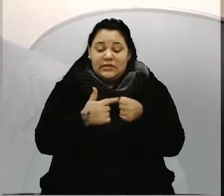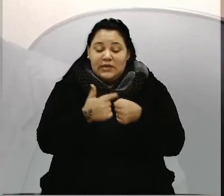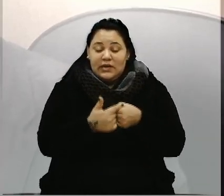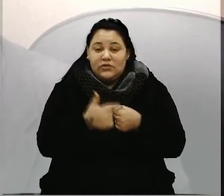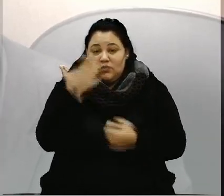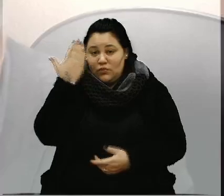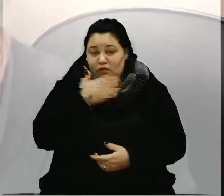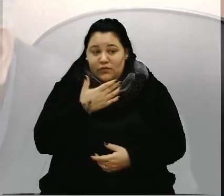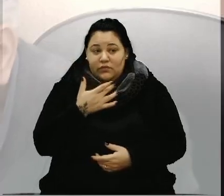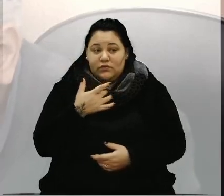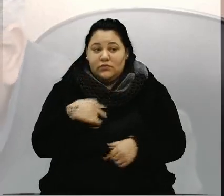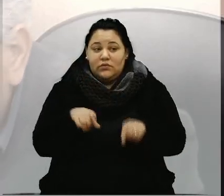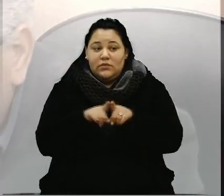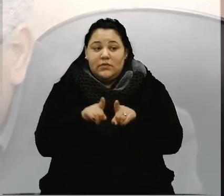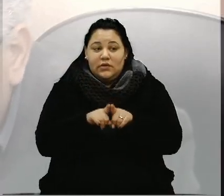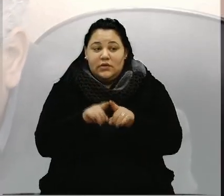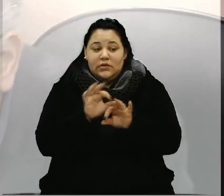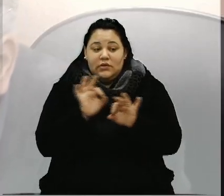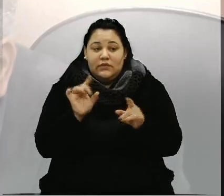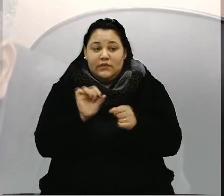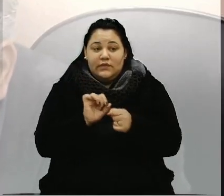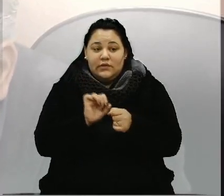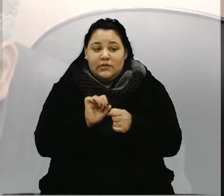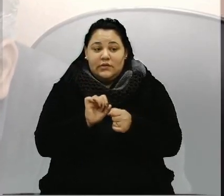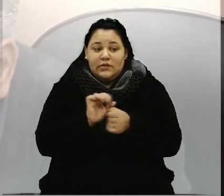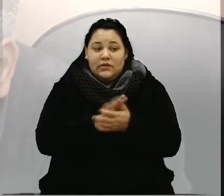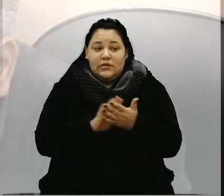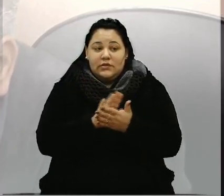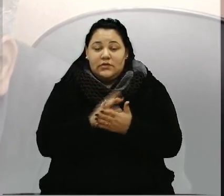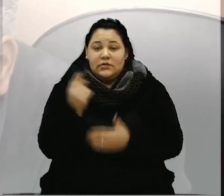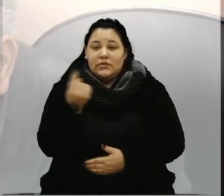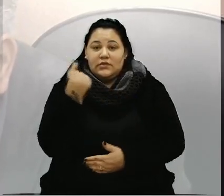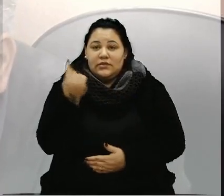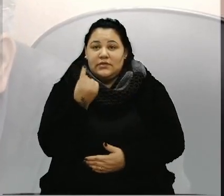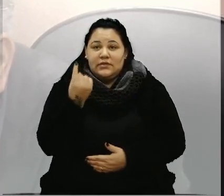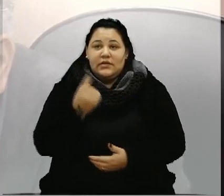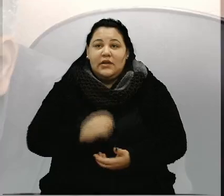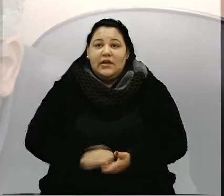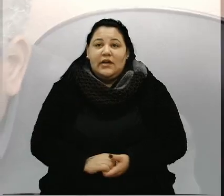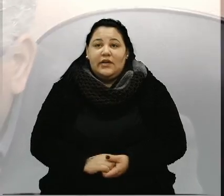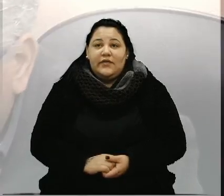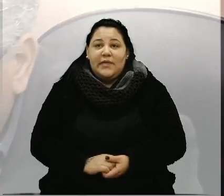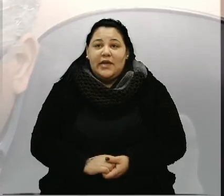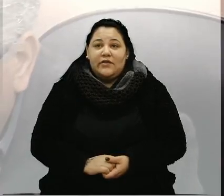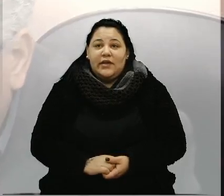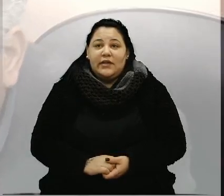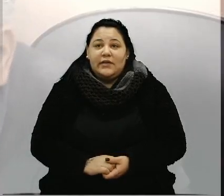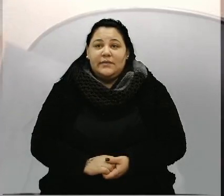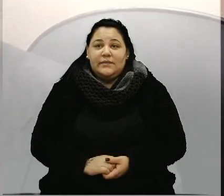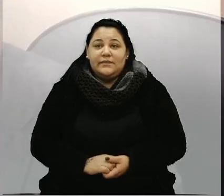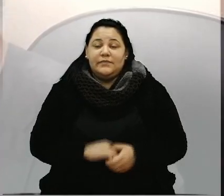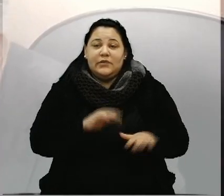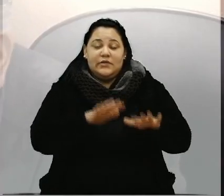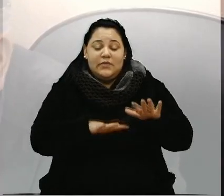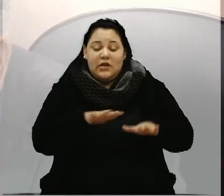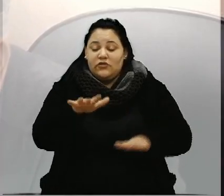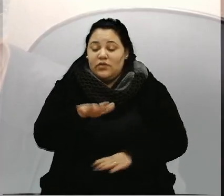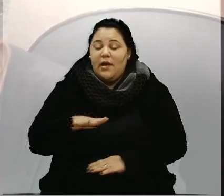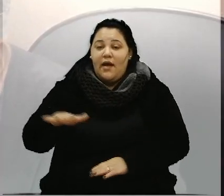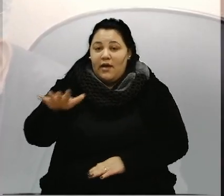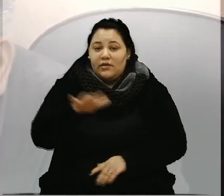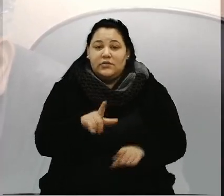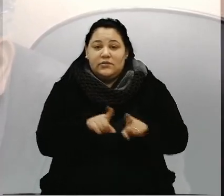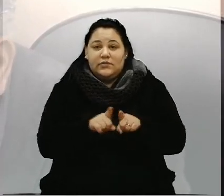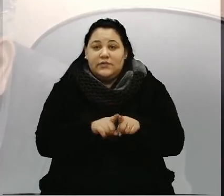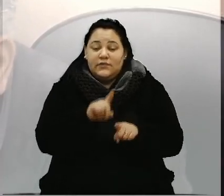provando que ninguém faz nada sozinho. Nós sempre precisamos do auxílio de alguém, independentemente da área, e vocês têm esse